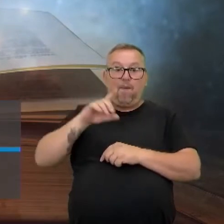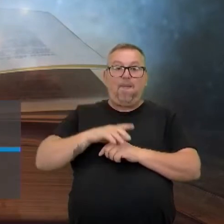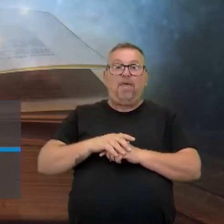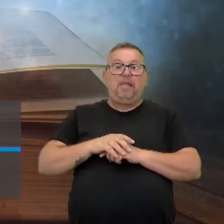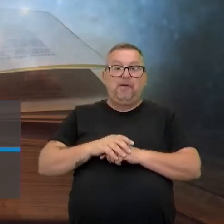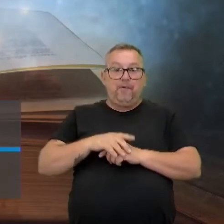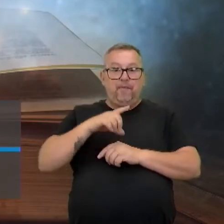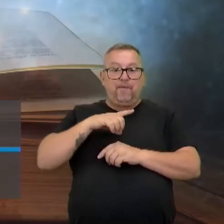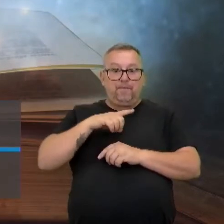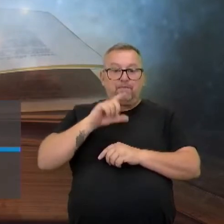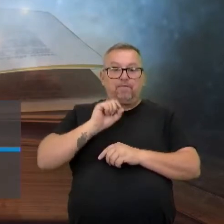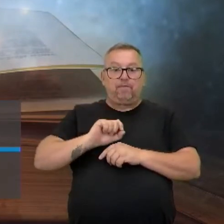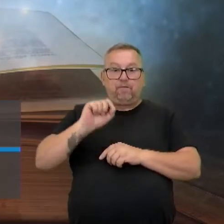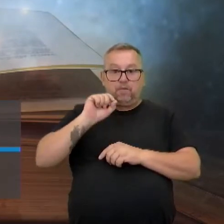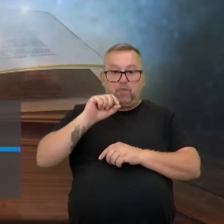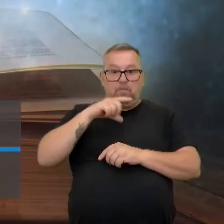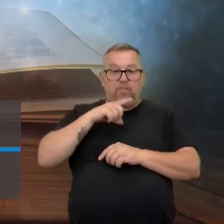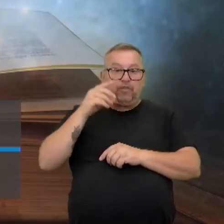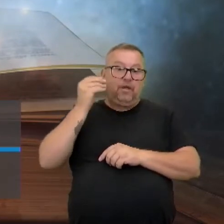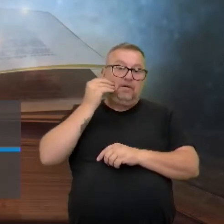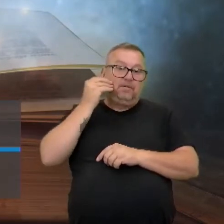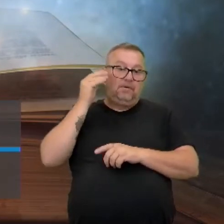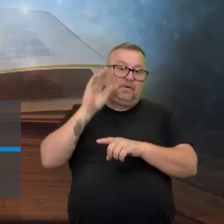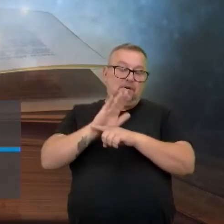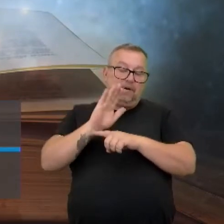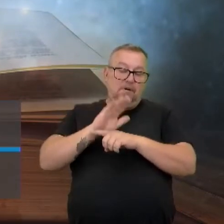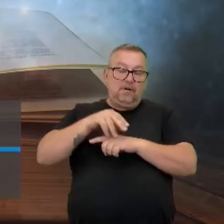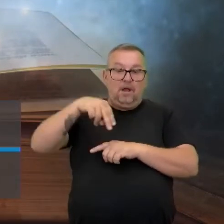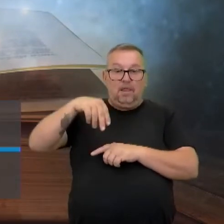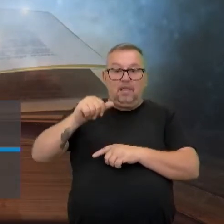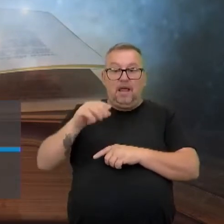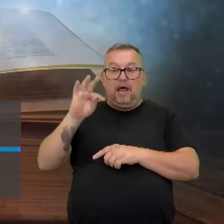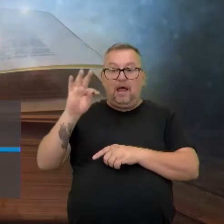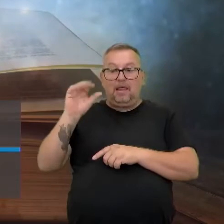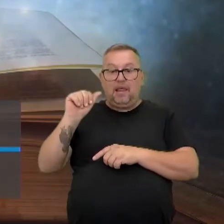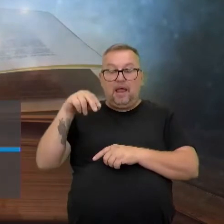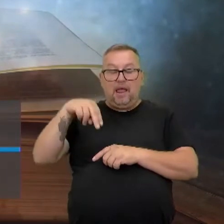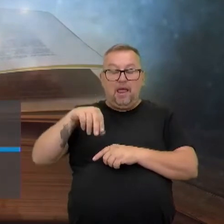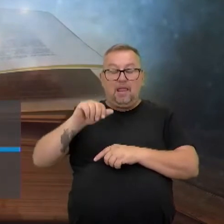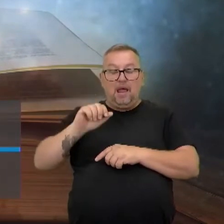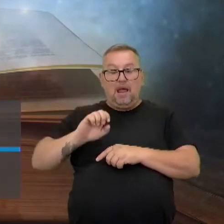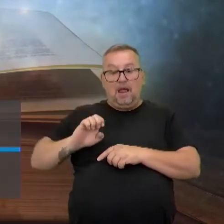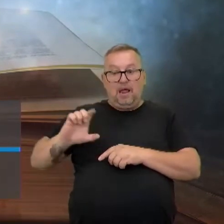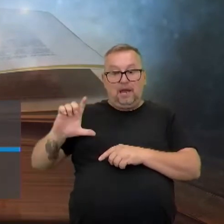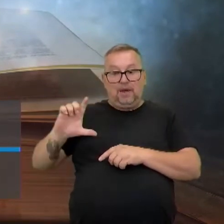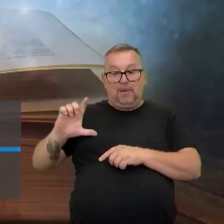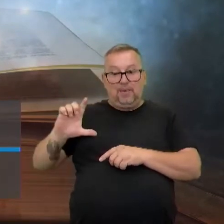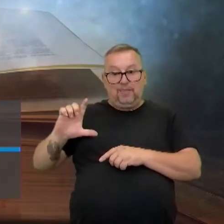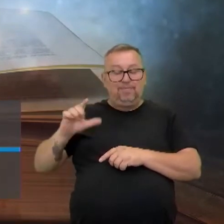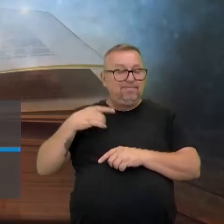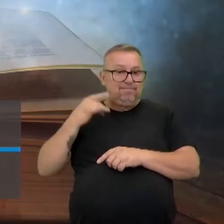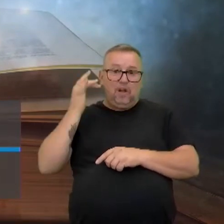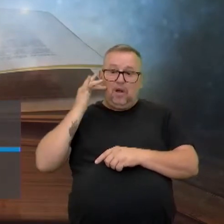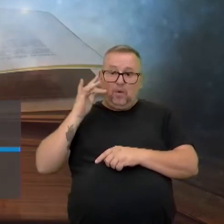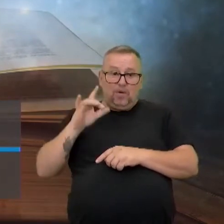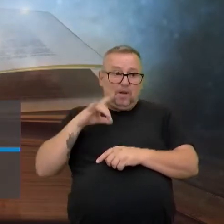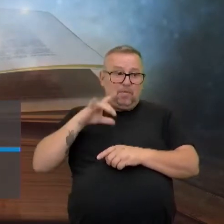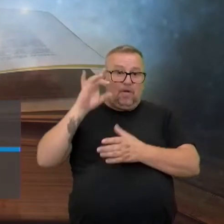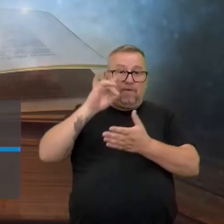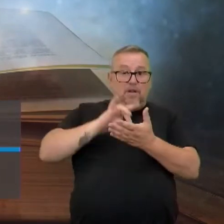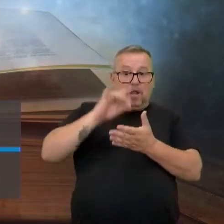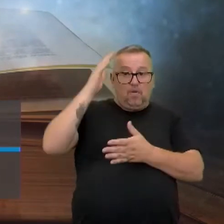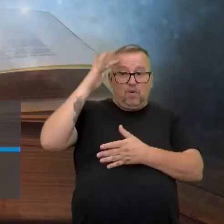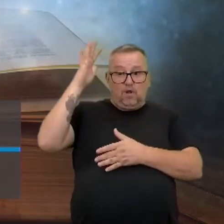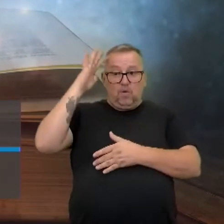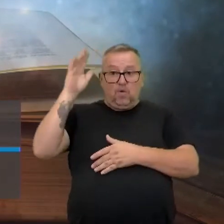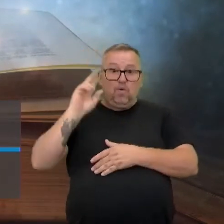Clara, que é quem vai tentar ajudar o Natanael a voltar para a realidade. Então a gente não sabe o que é realidade e o que é sonho. Quando você